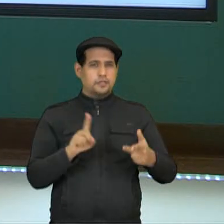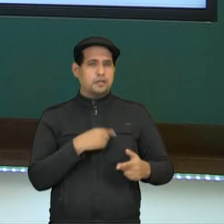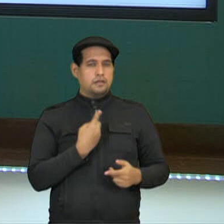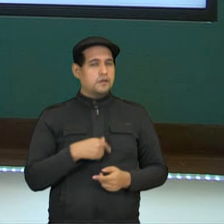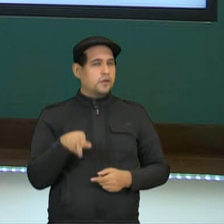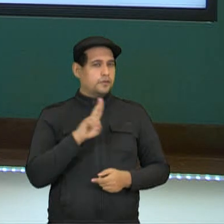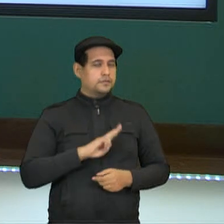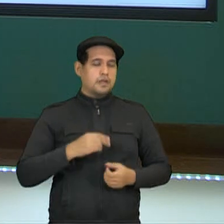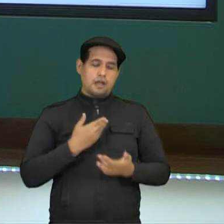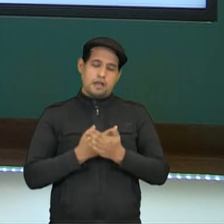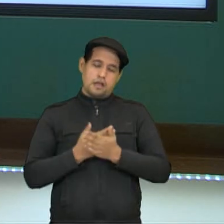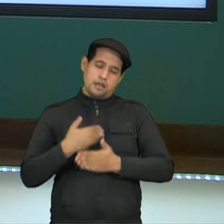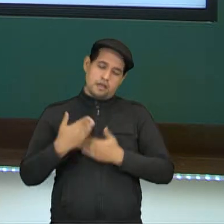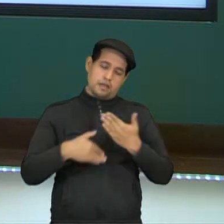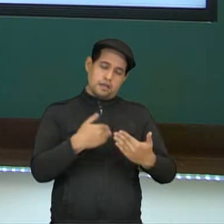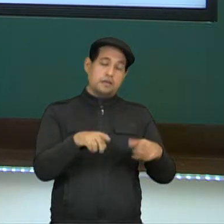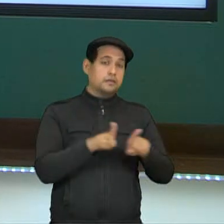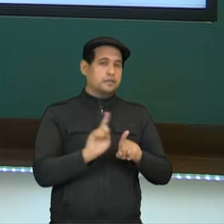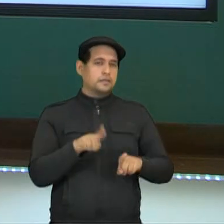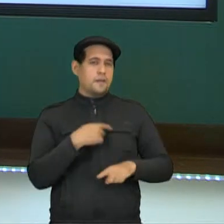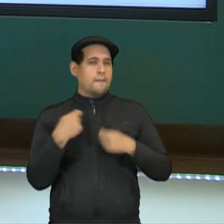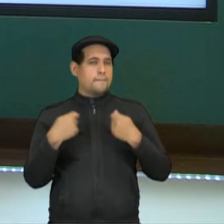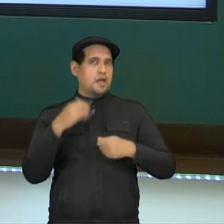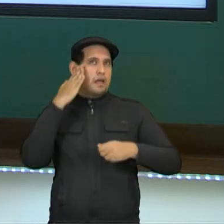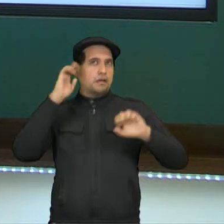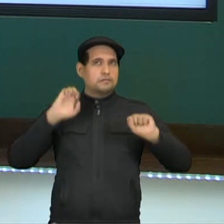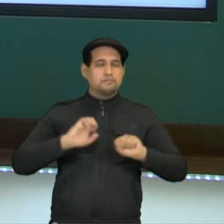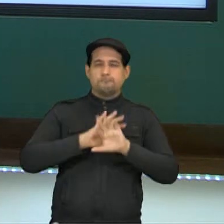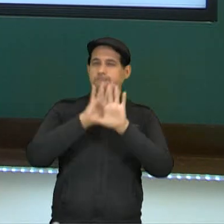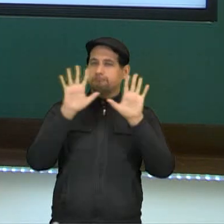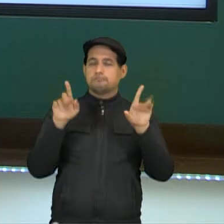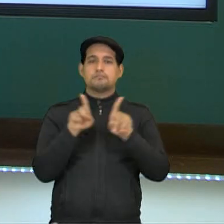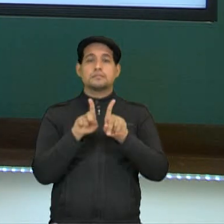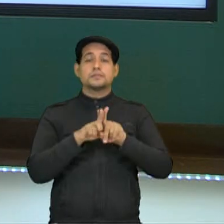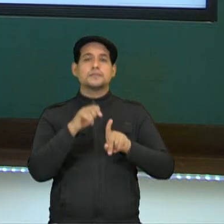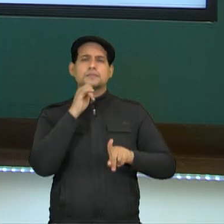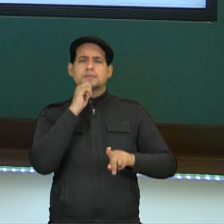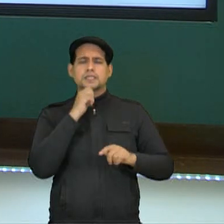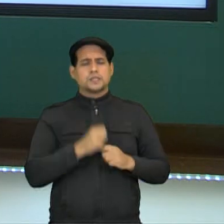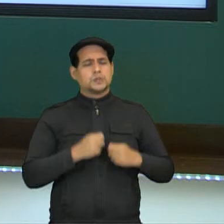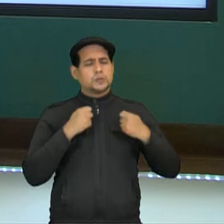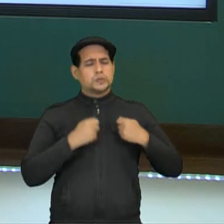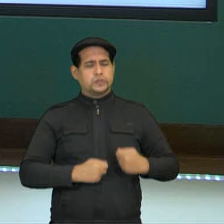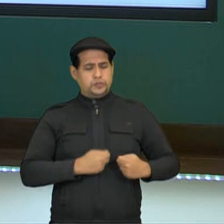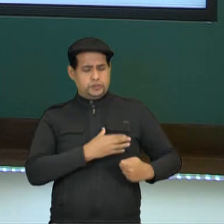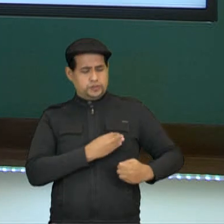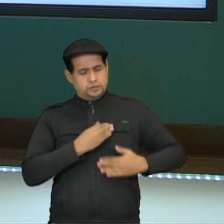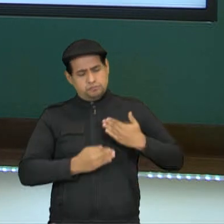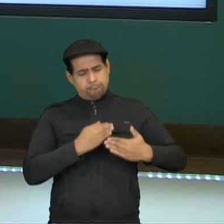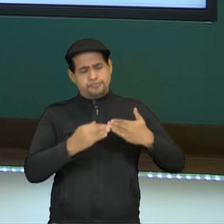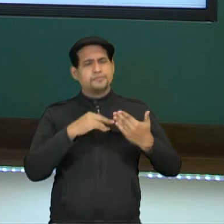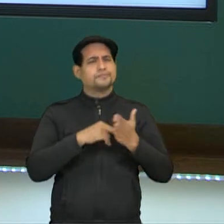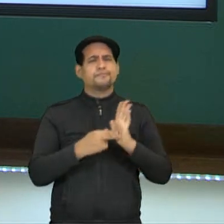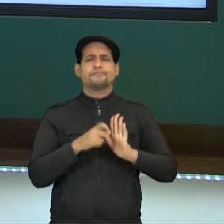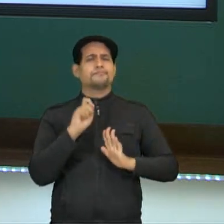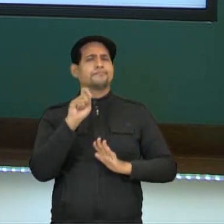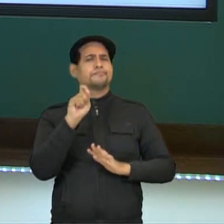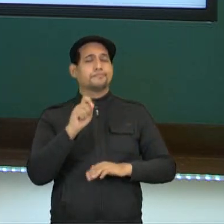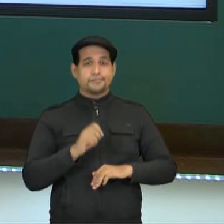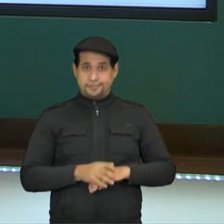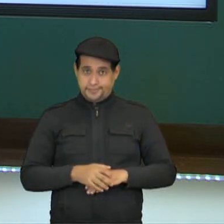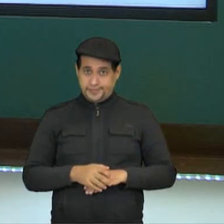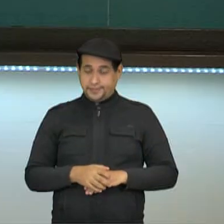trabalhar ao longo da aula e que a gente precisa entender aqui um pouquinho. O potencial reprodutivo alto. O que isso significa,